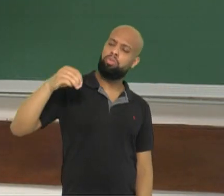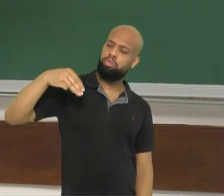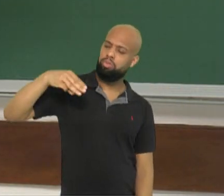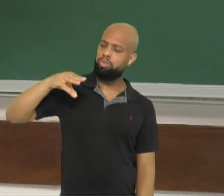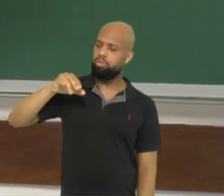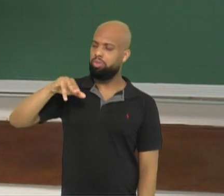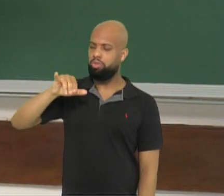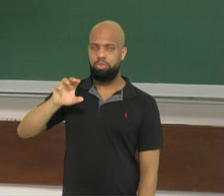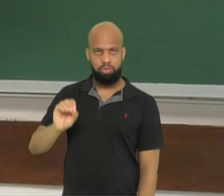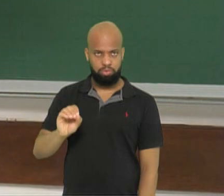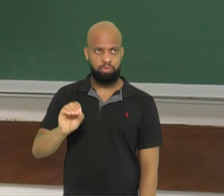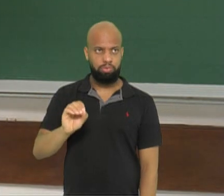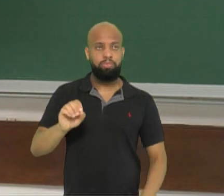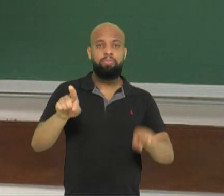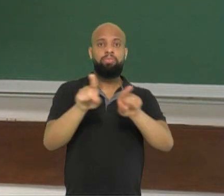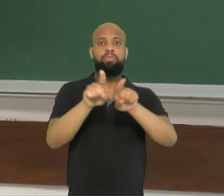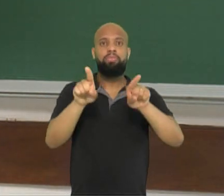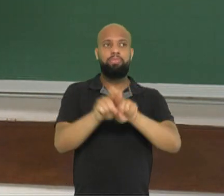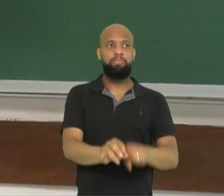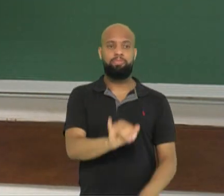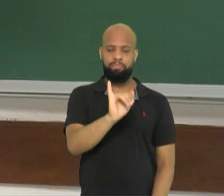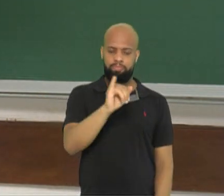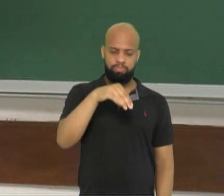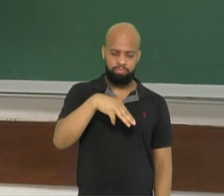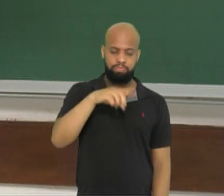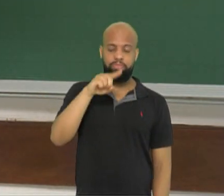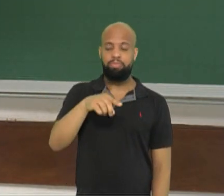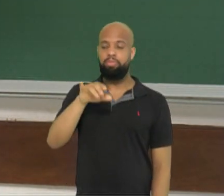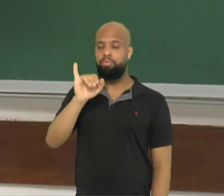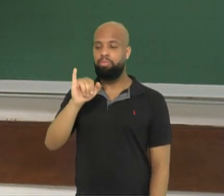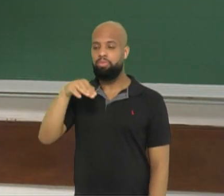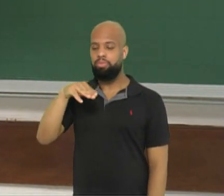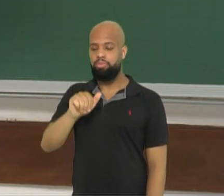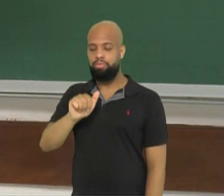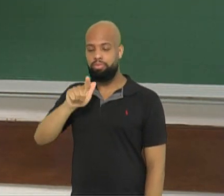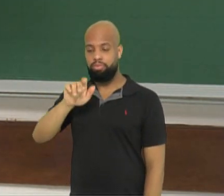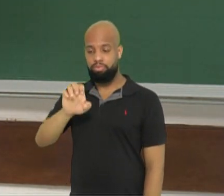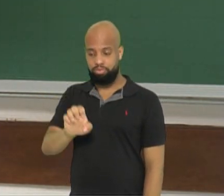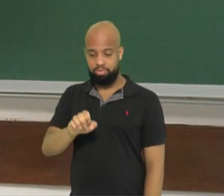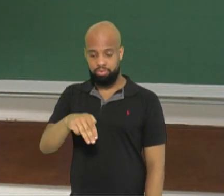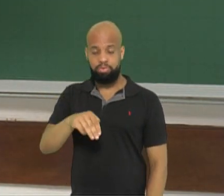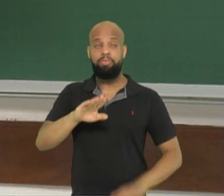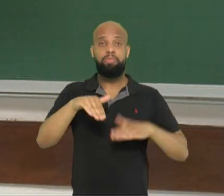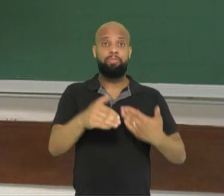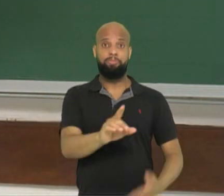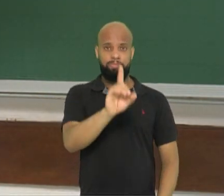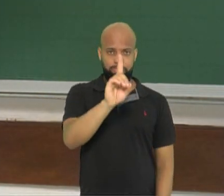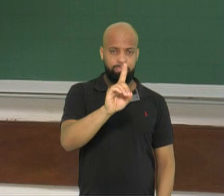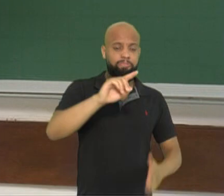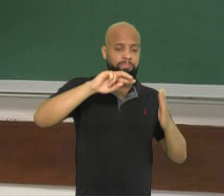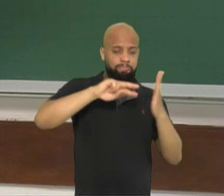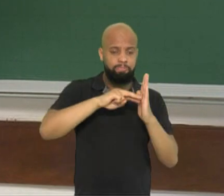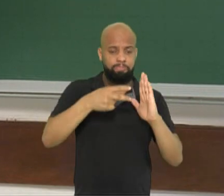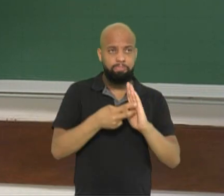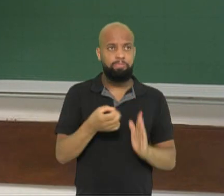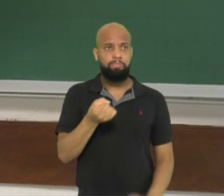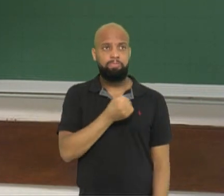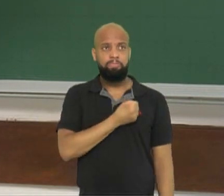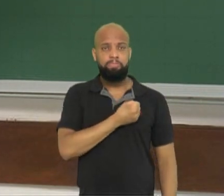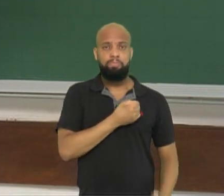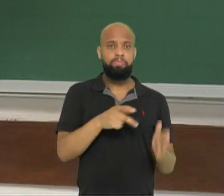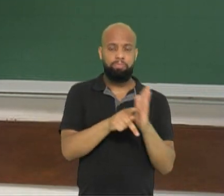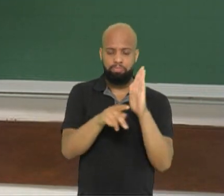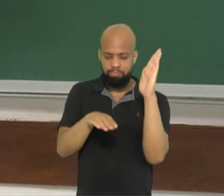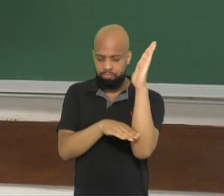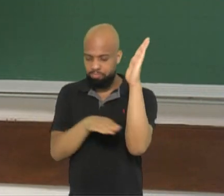duas palavrinhas aí? Domínio são os valores de x, tá? Então, o domínio são os valores de x aqui no